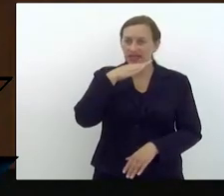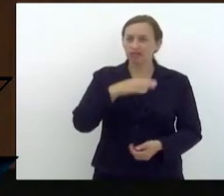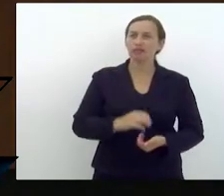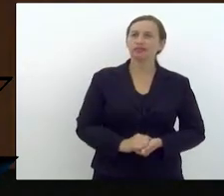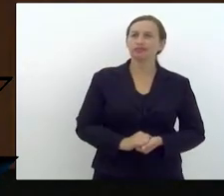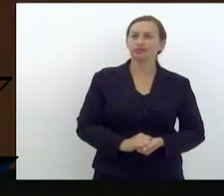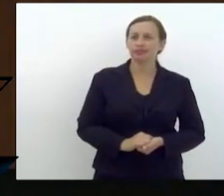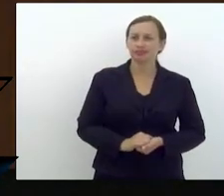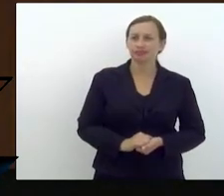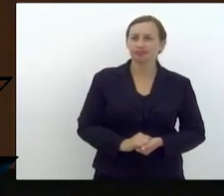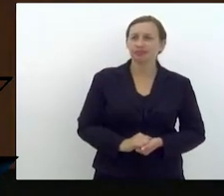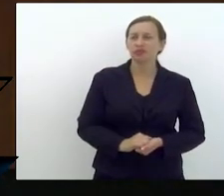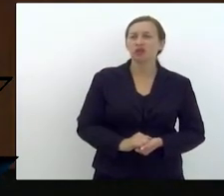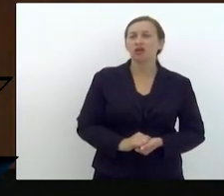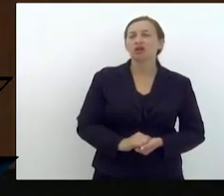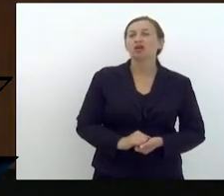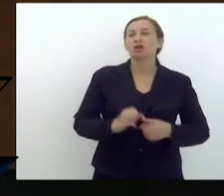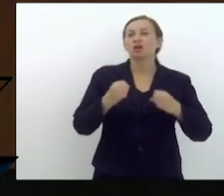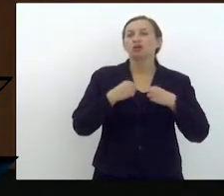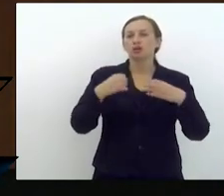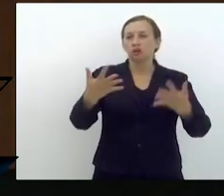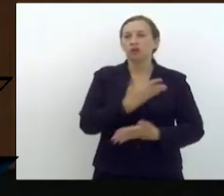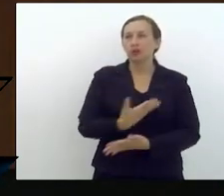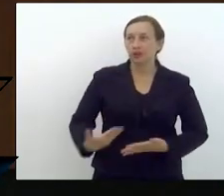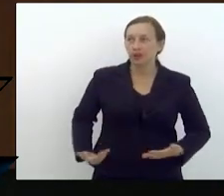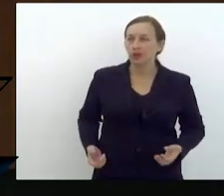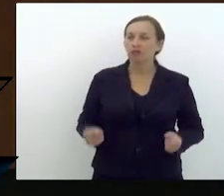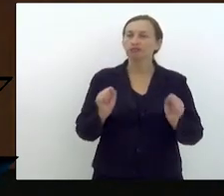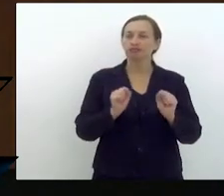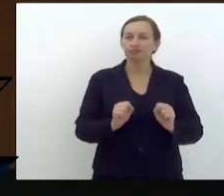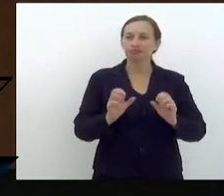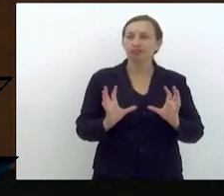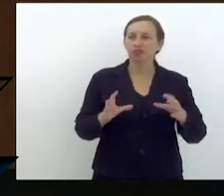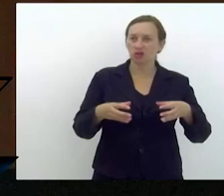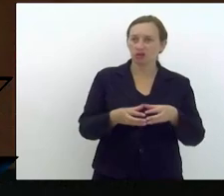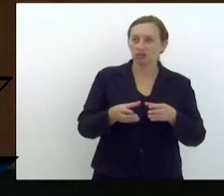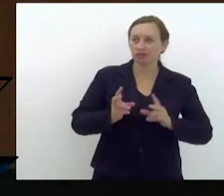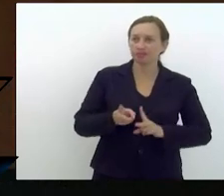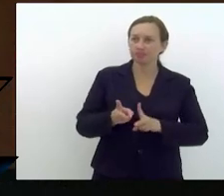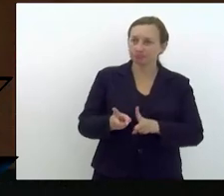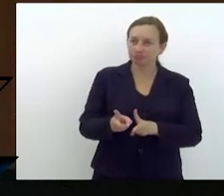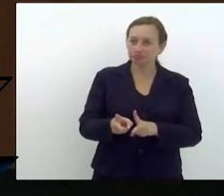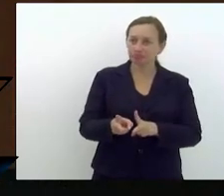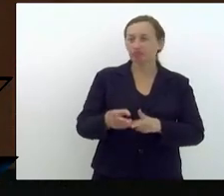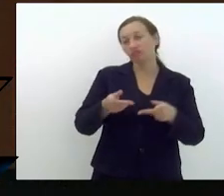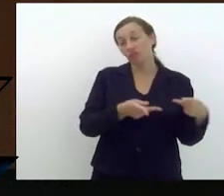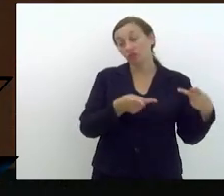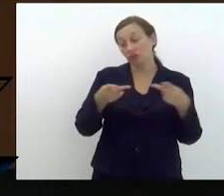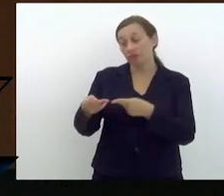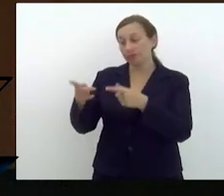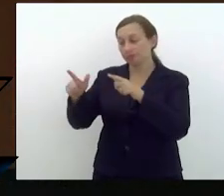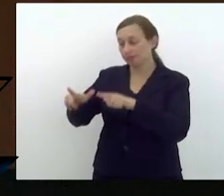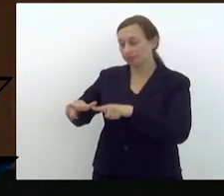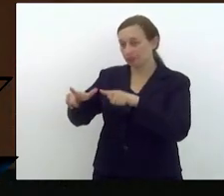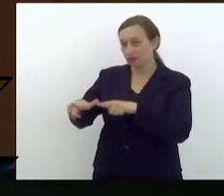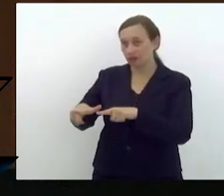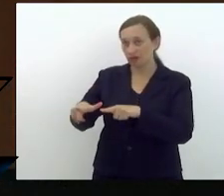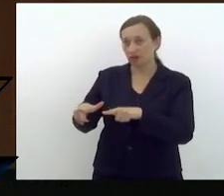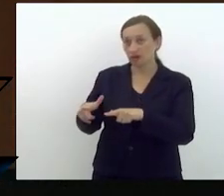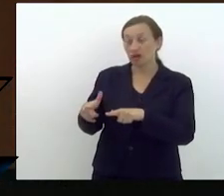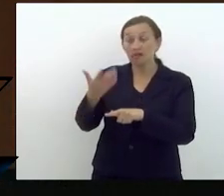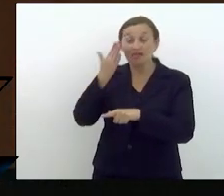além da audiência eu acho que essa Câmara deveria através da comissão permanente fazer uma visita até o local